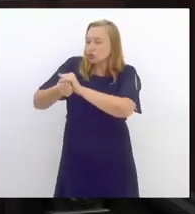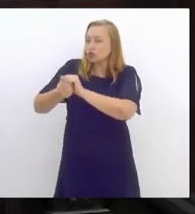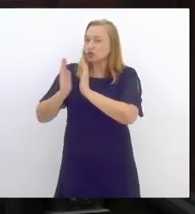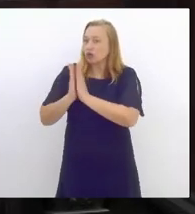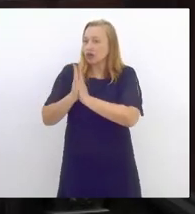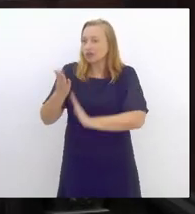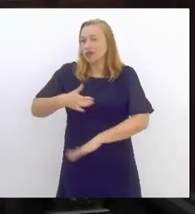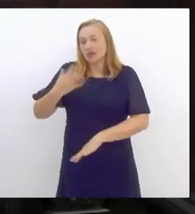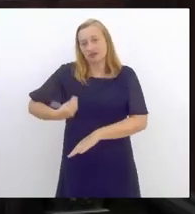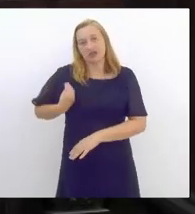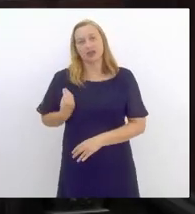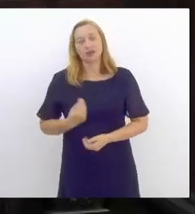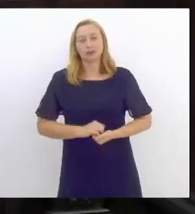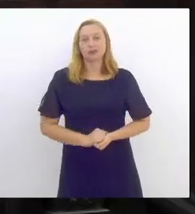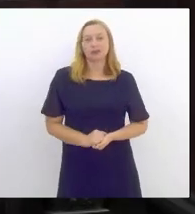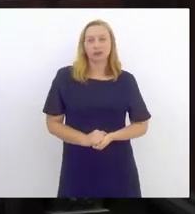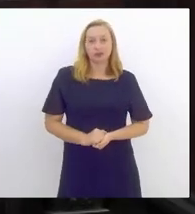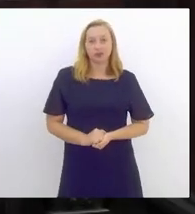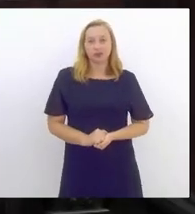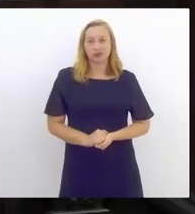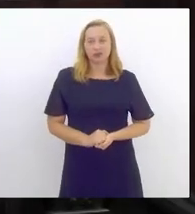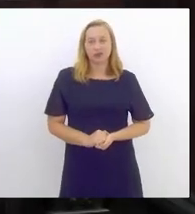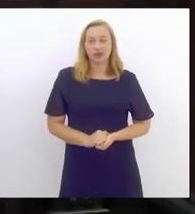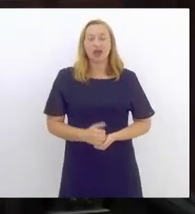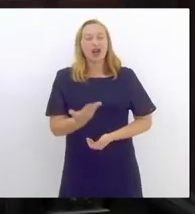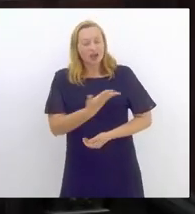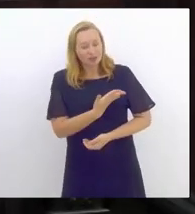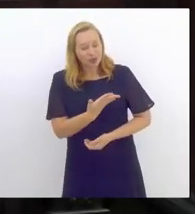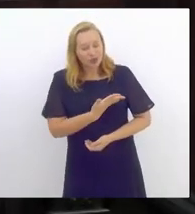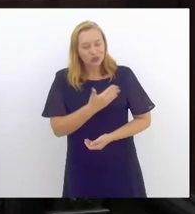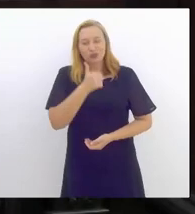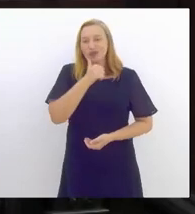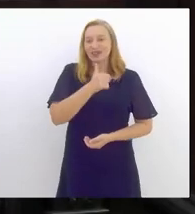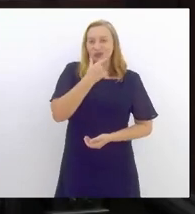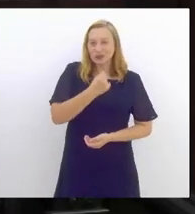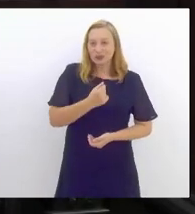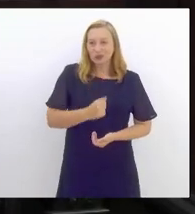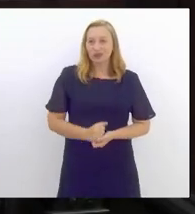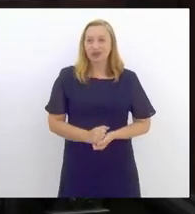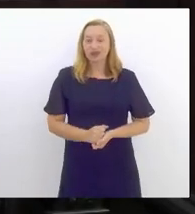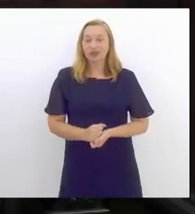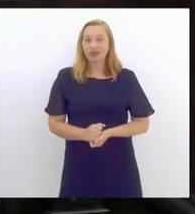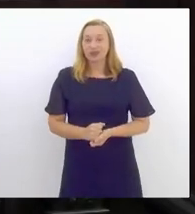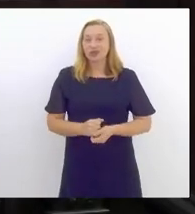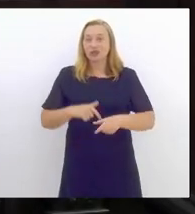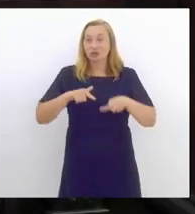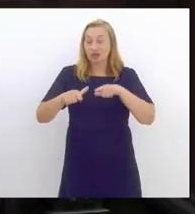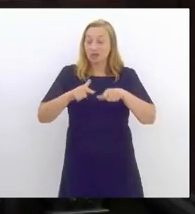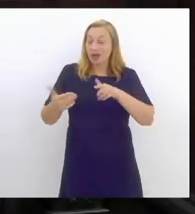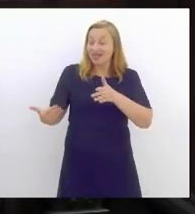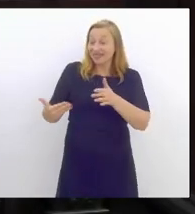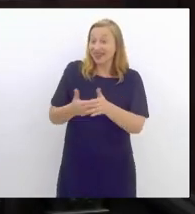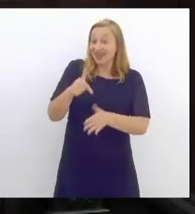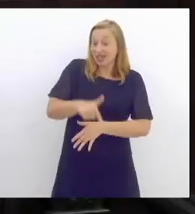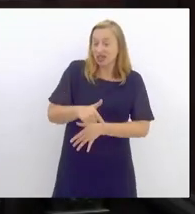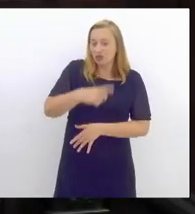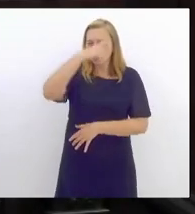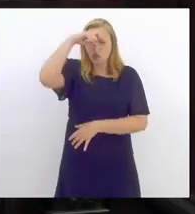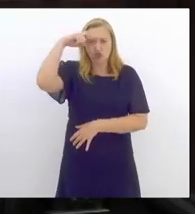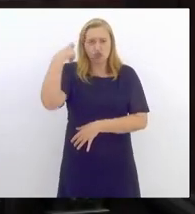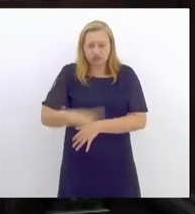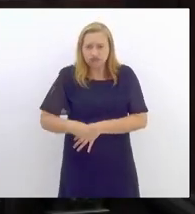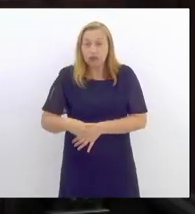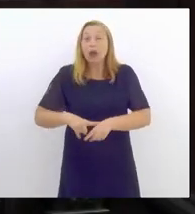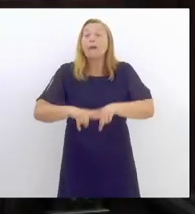passos. Meus caros amigos e amigas, a jornada até aqui foi longa e árdua,